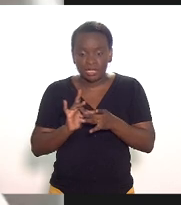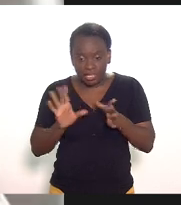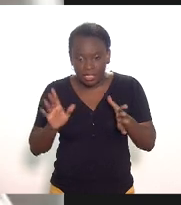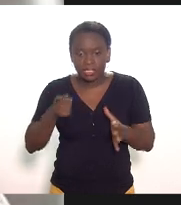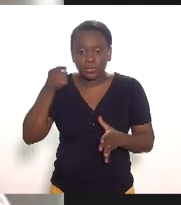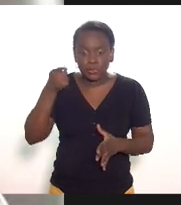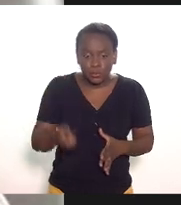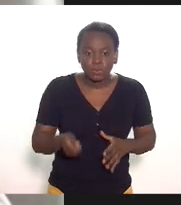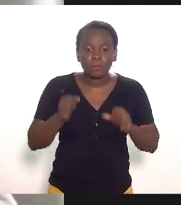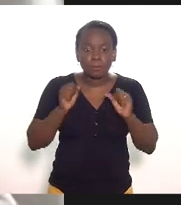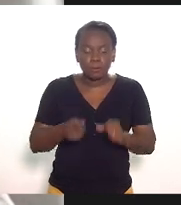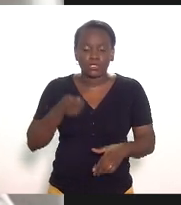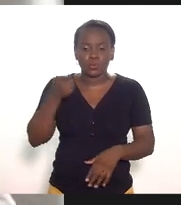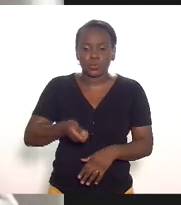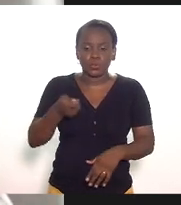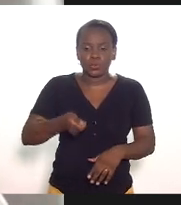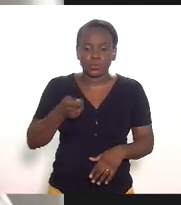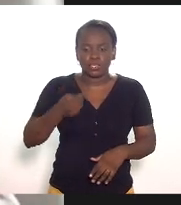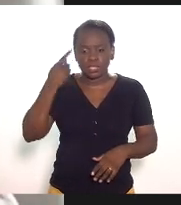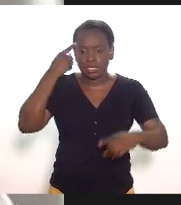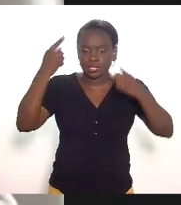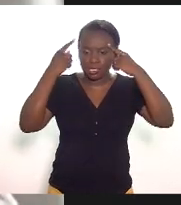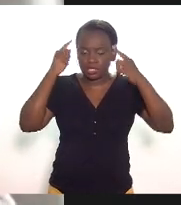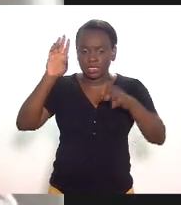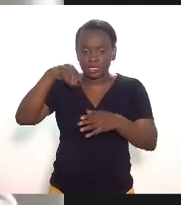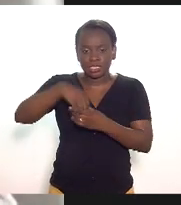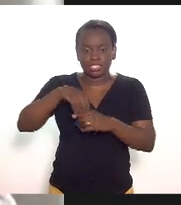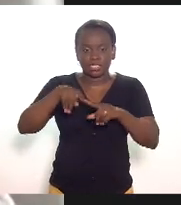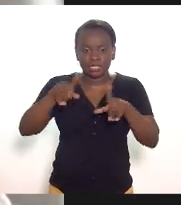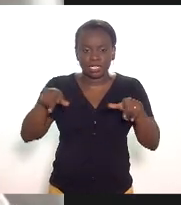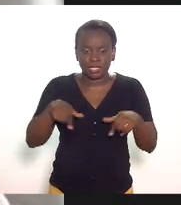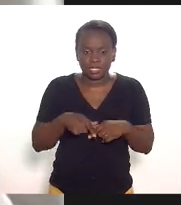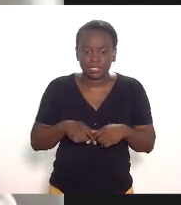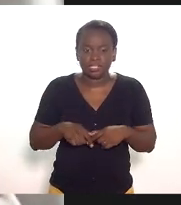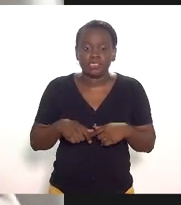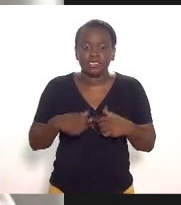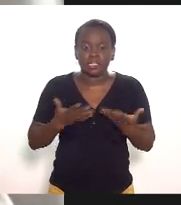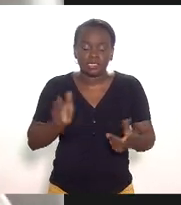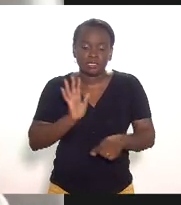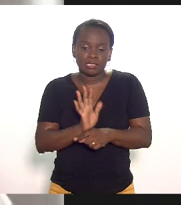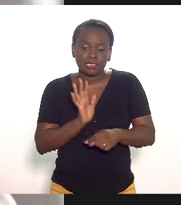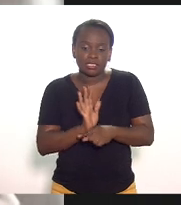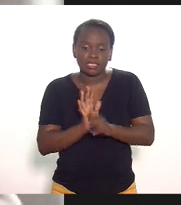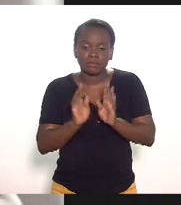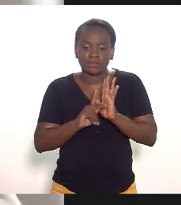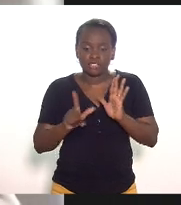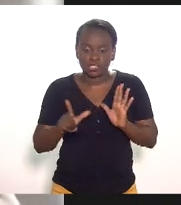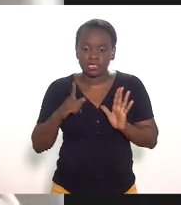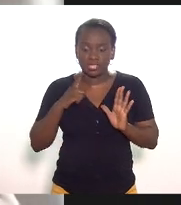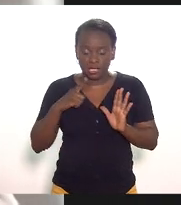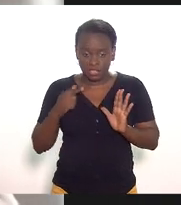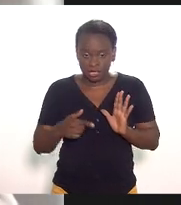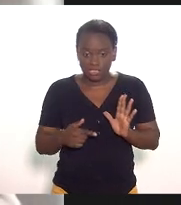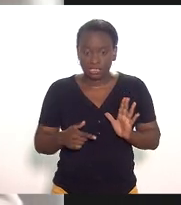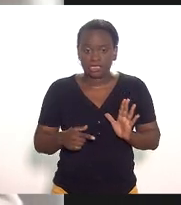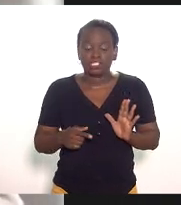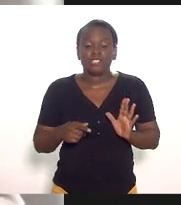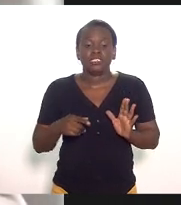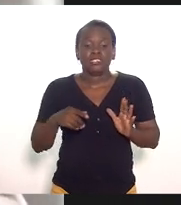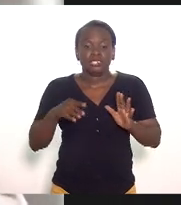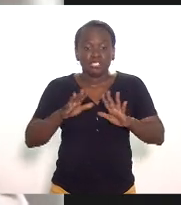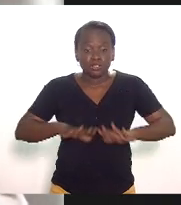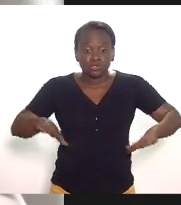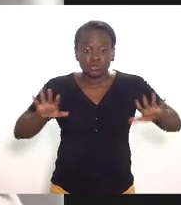autorizando efetivamente a doutrinação ideológica dentro de sala de aula, acobertada por um projeto de lei que vai